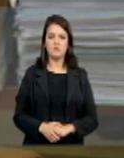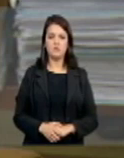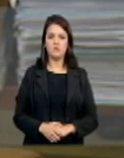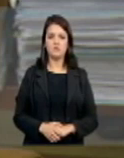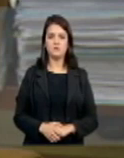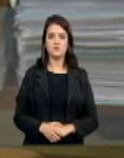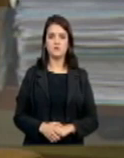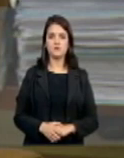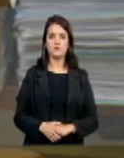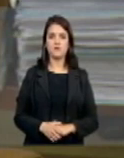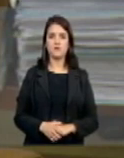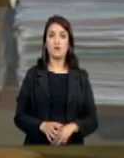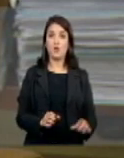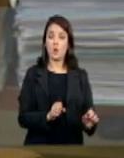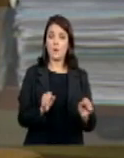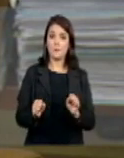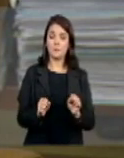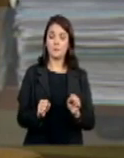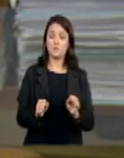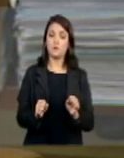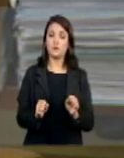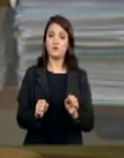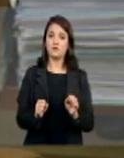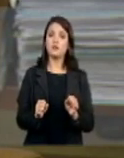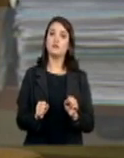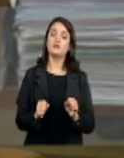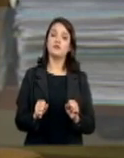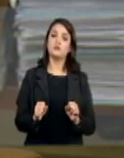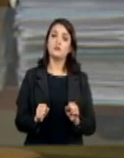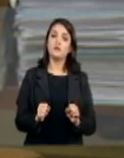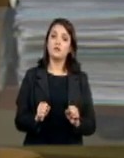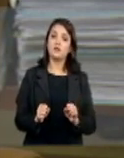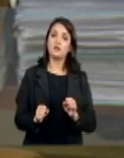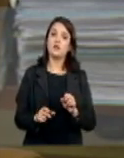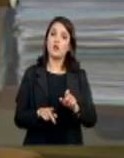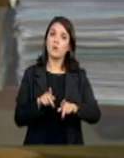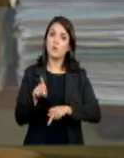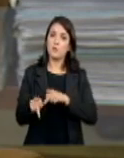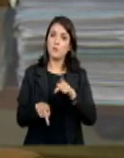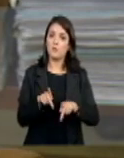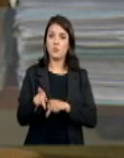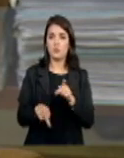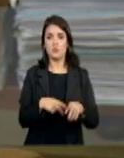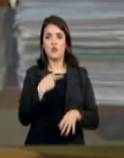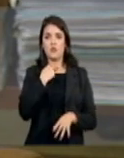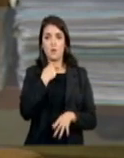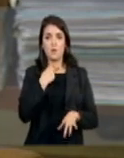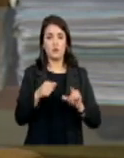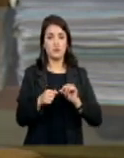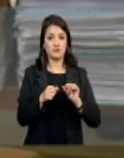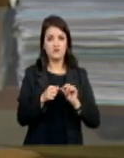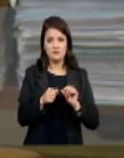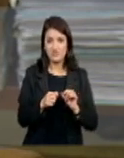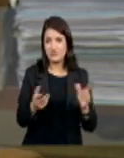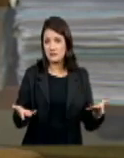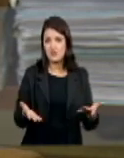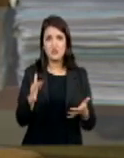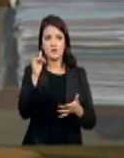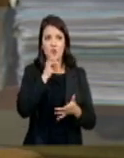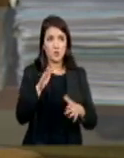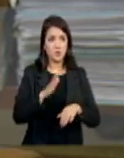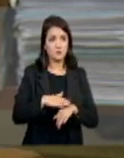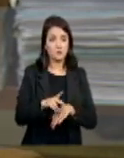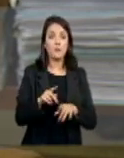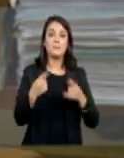fenômeno criminoso resposta essa que não pode manifestar se de modo cego e instintivo a descer uma